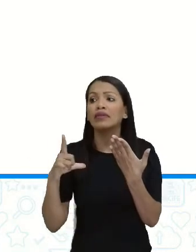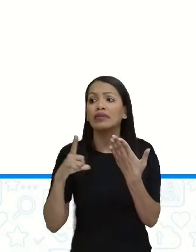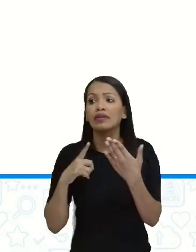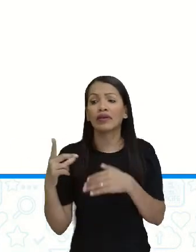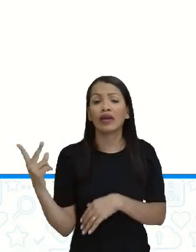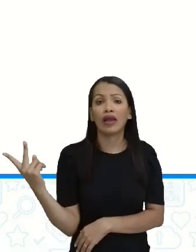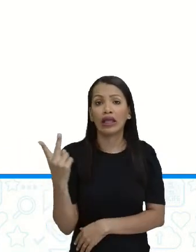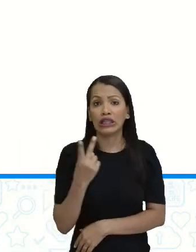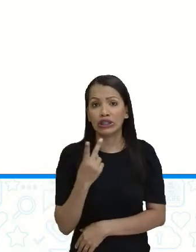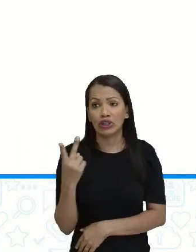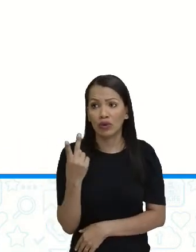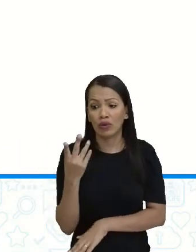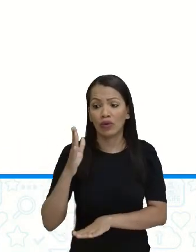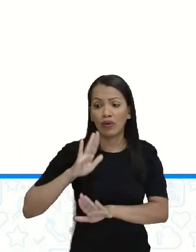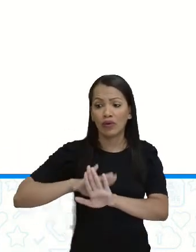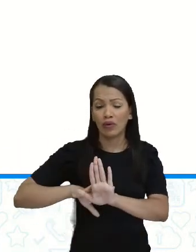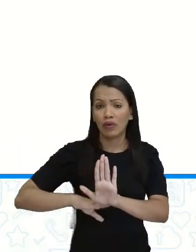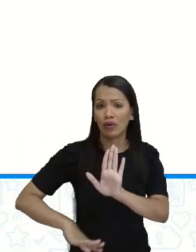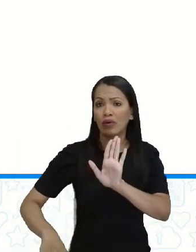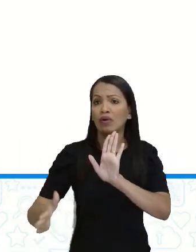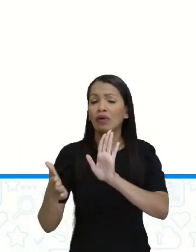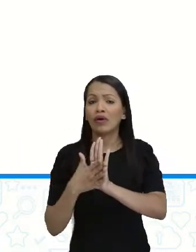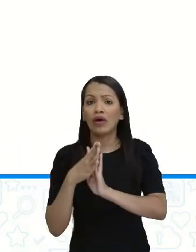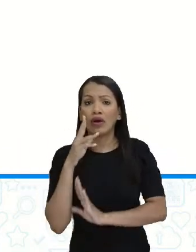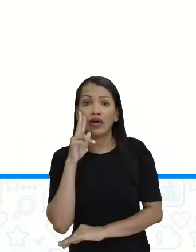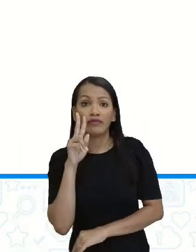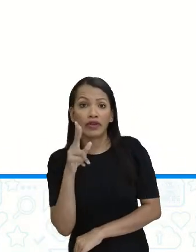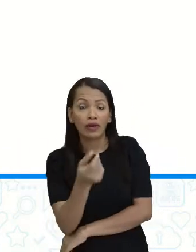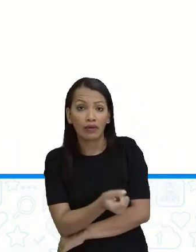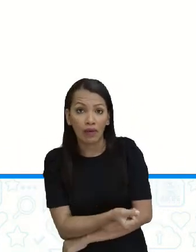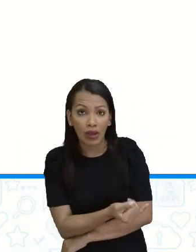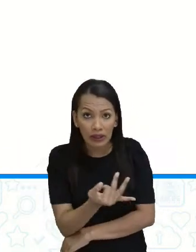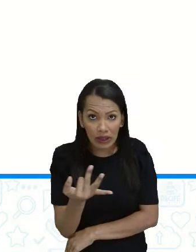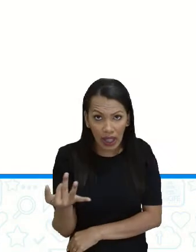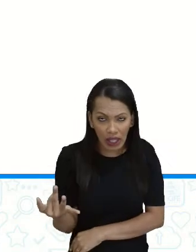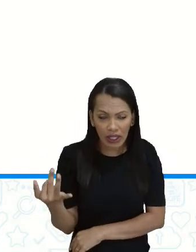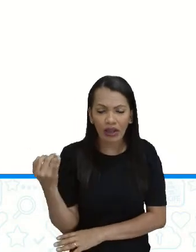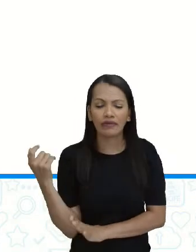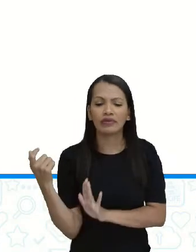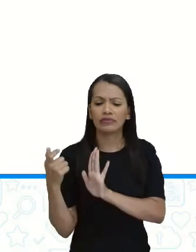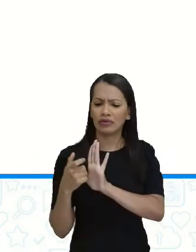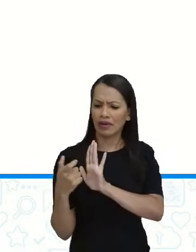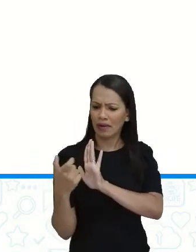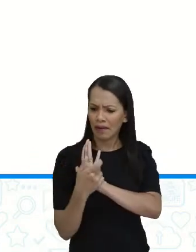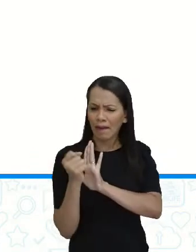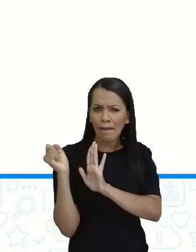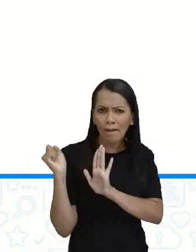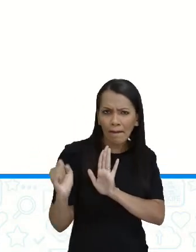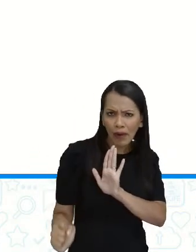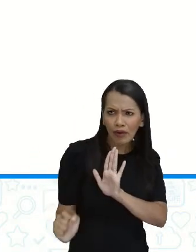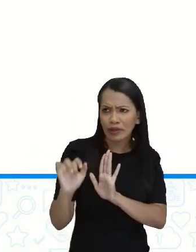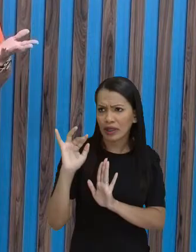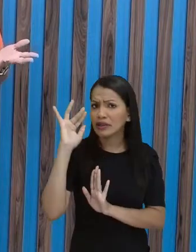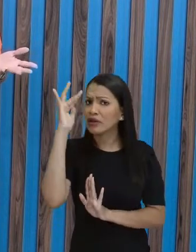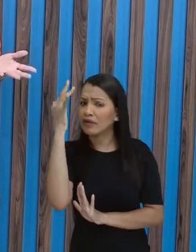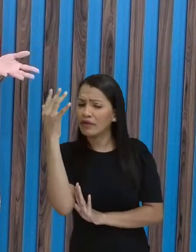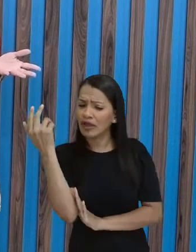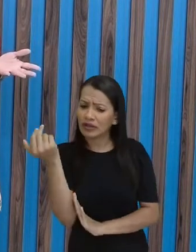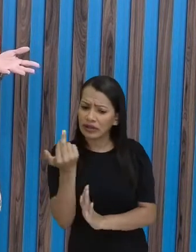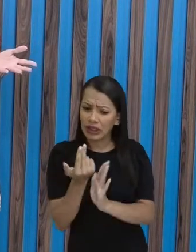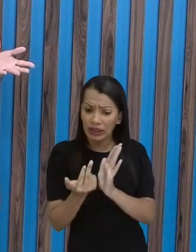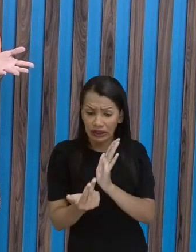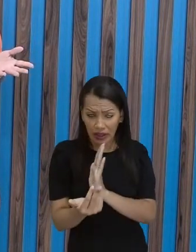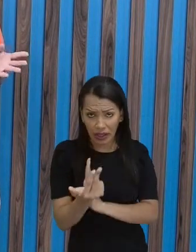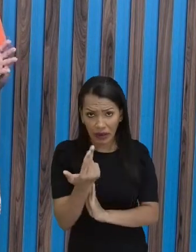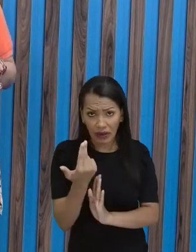2 páginas expostas para a gente ver o quantitativo de figurinhas. A gente poderia resolver dessa forma, desenhando,